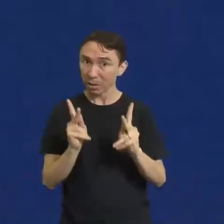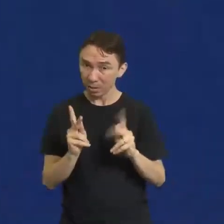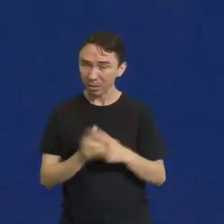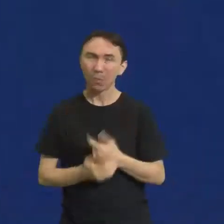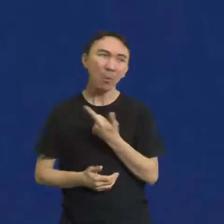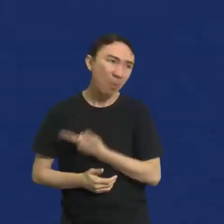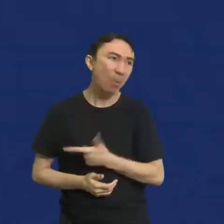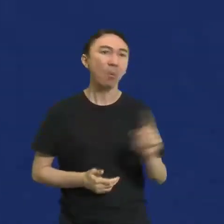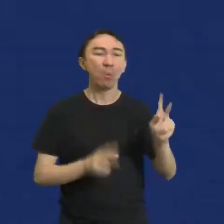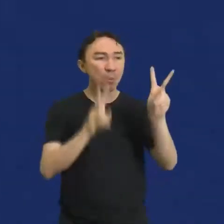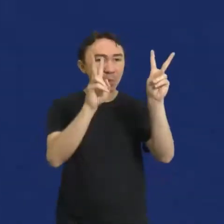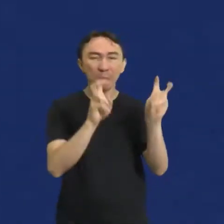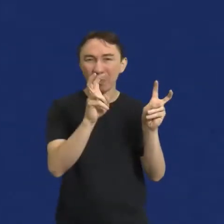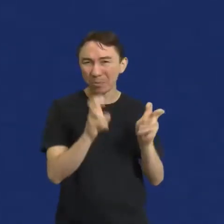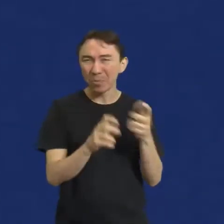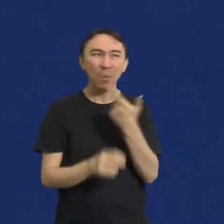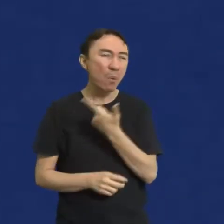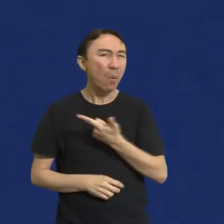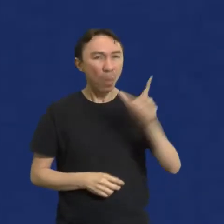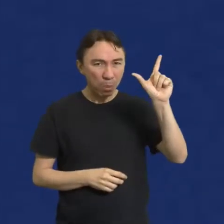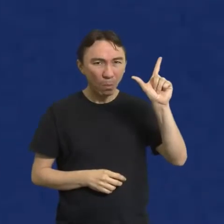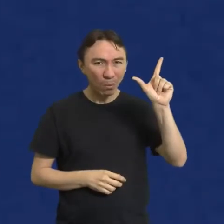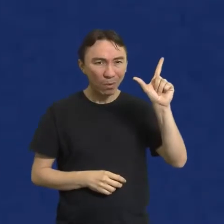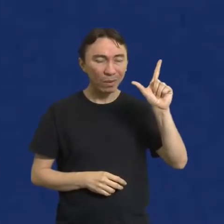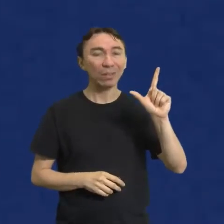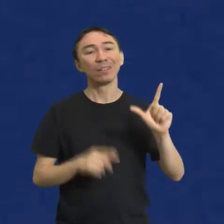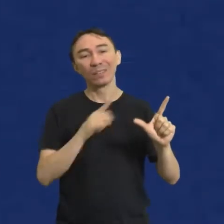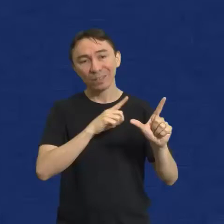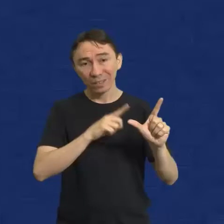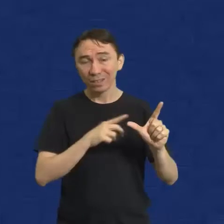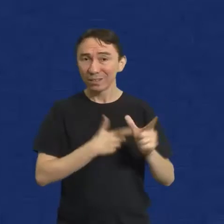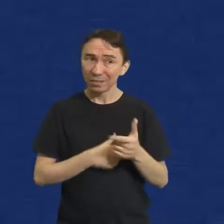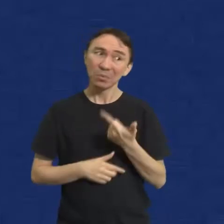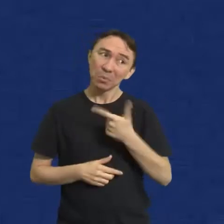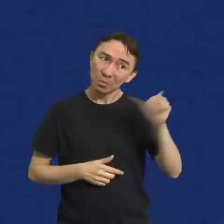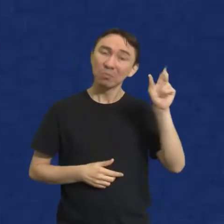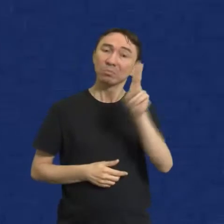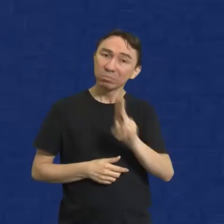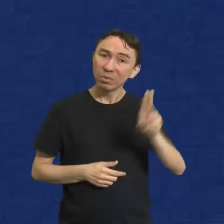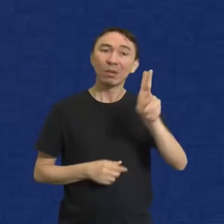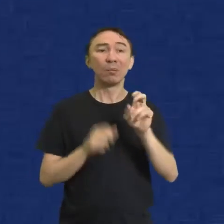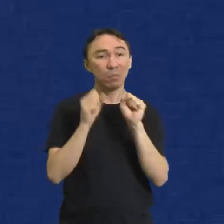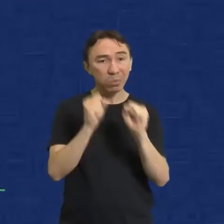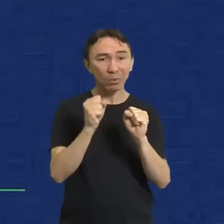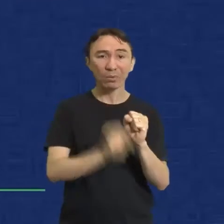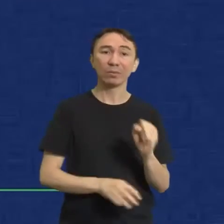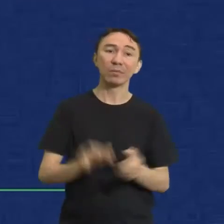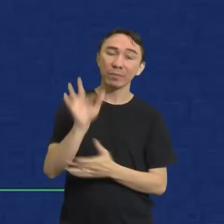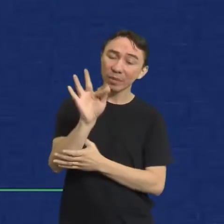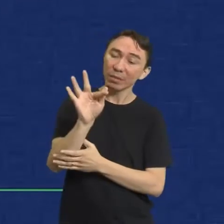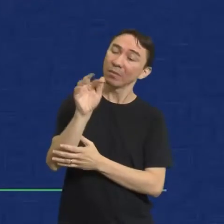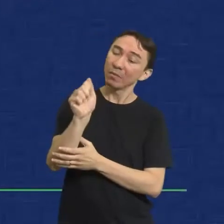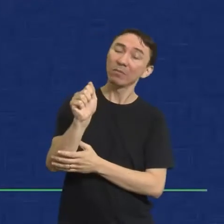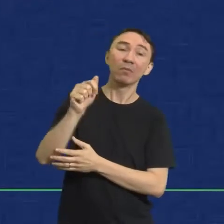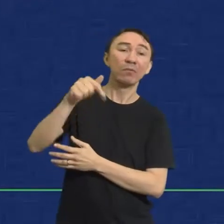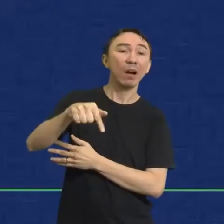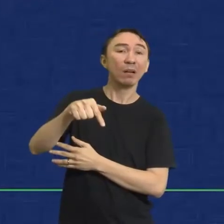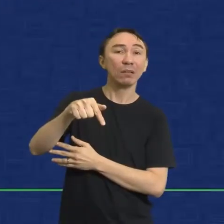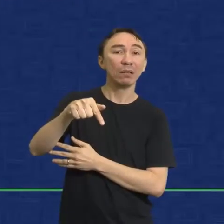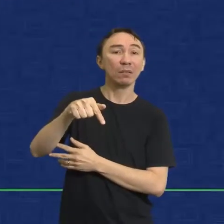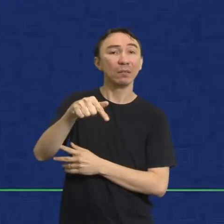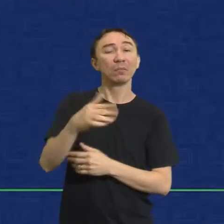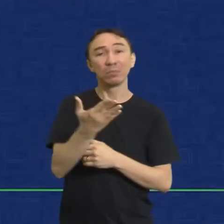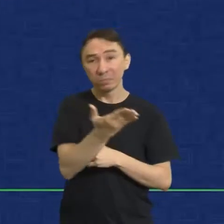outras questões não relacionadas às aulas, existe uma outra ferramenta que os professores devem acessar. É o FAQ do Centro